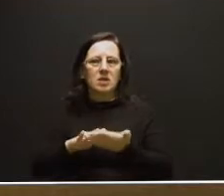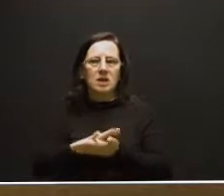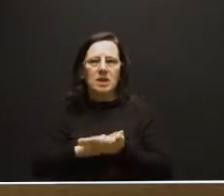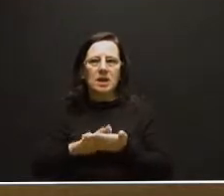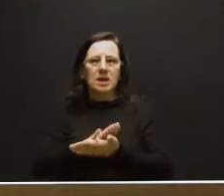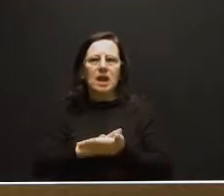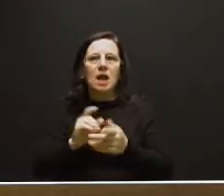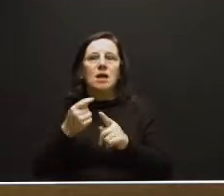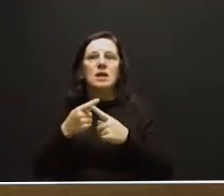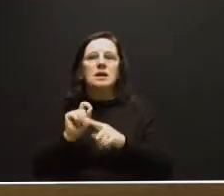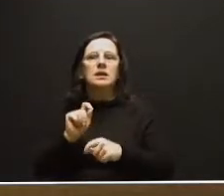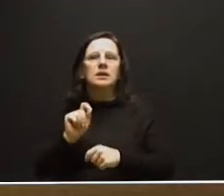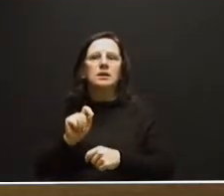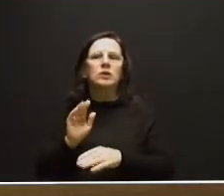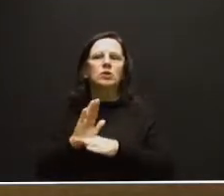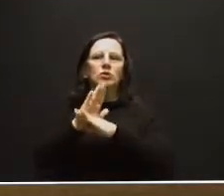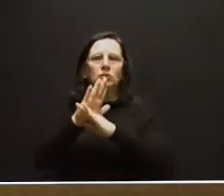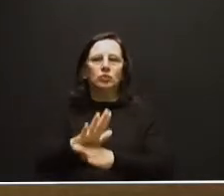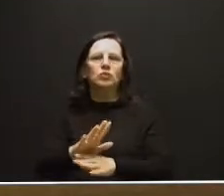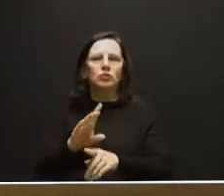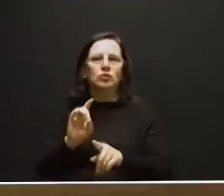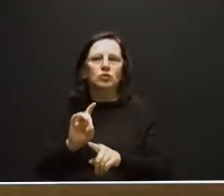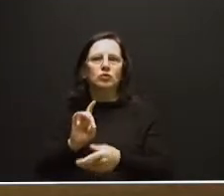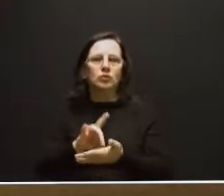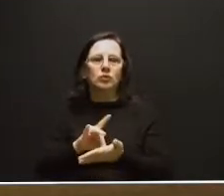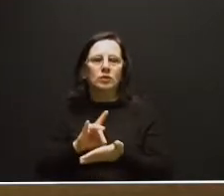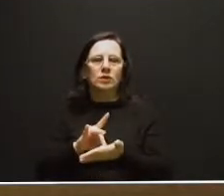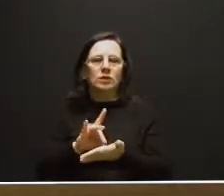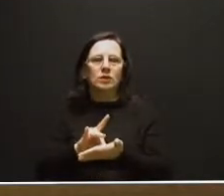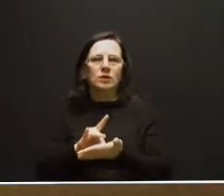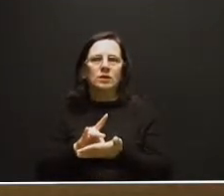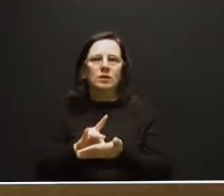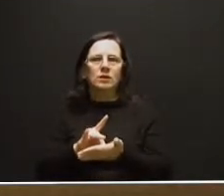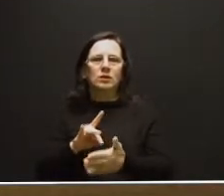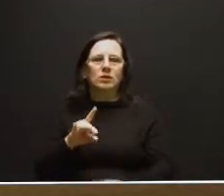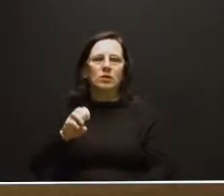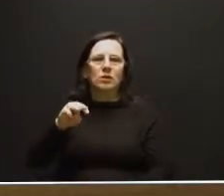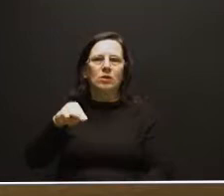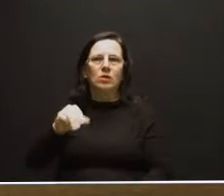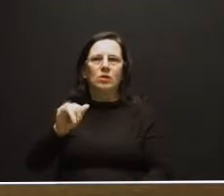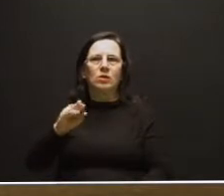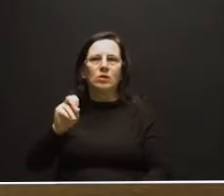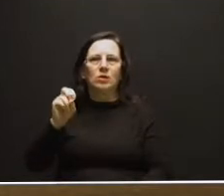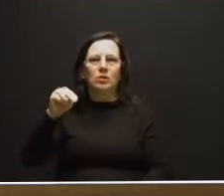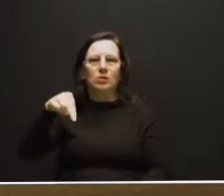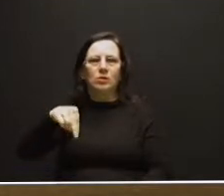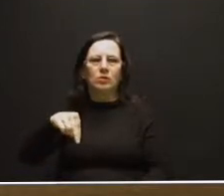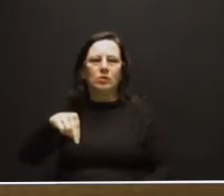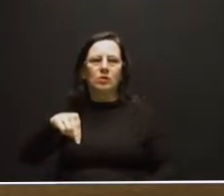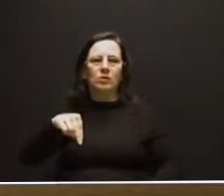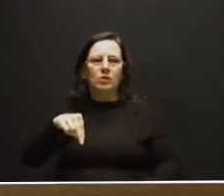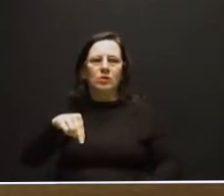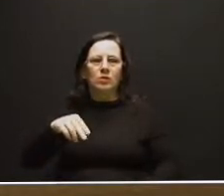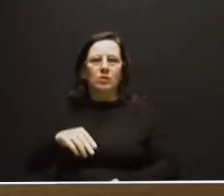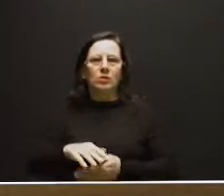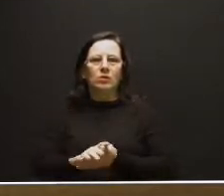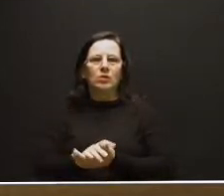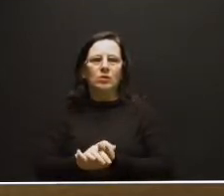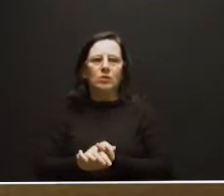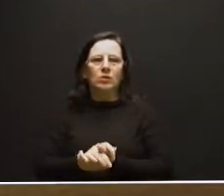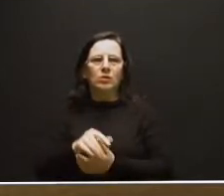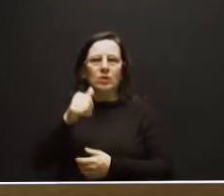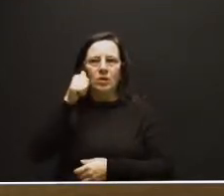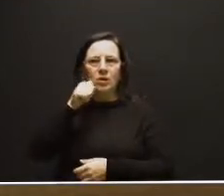de graça porque ninguém confia no penalizar dando aula martin afonso de matemática raimundo nonato é o